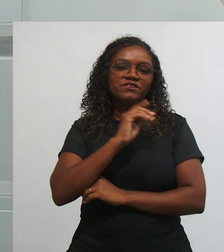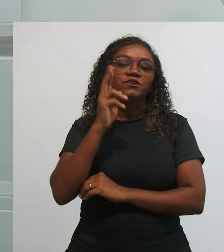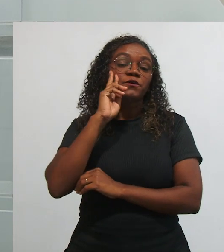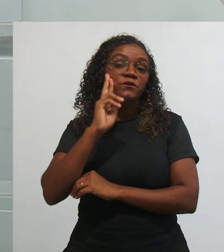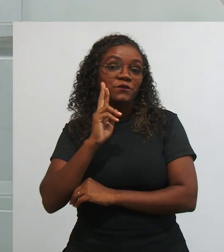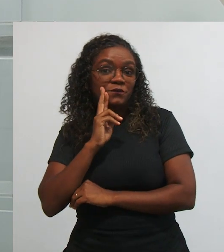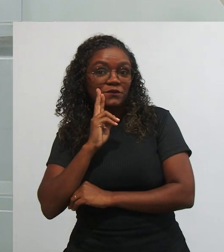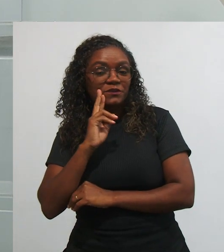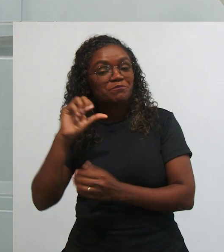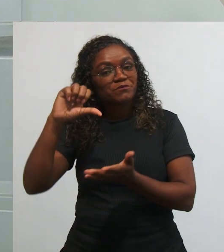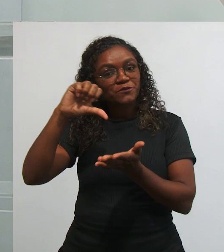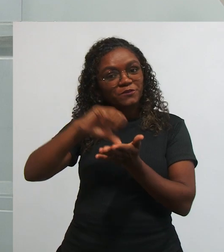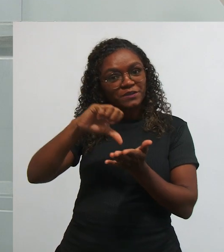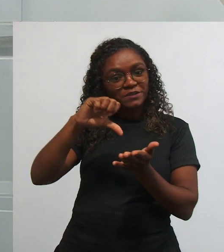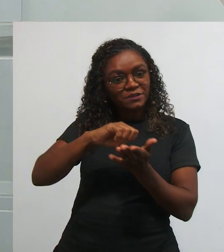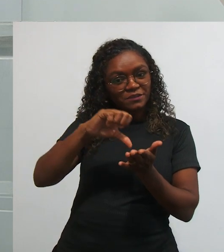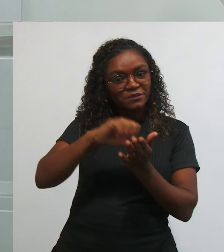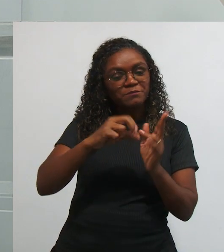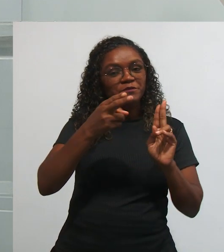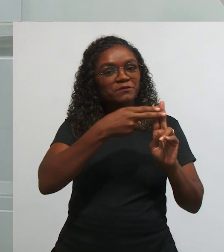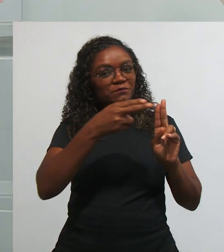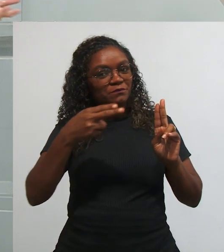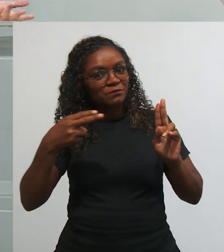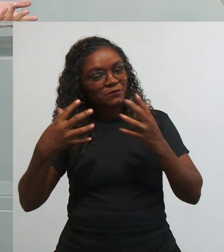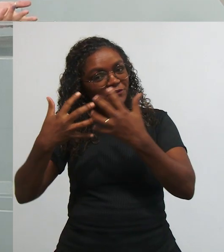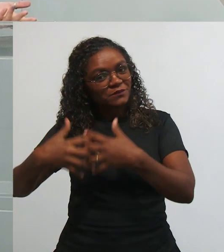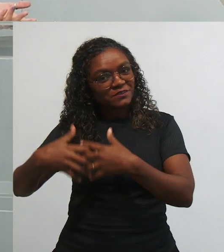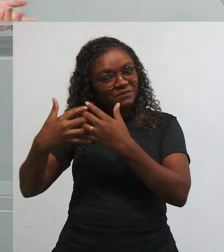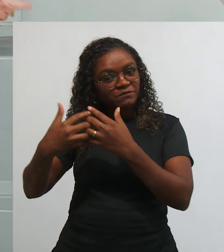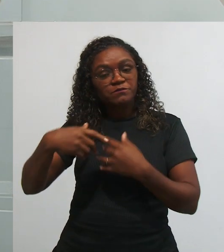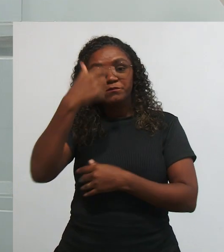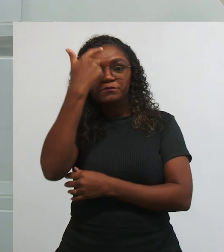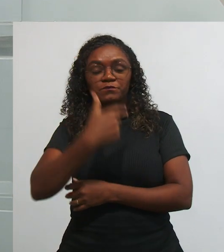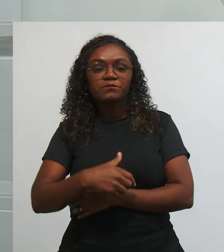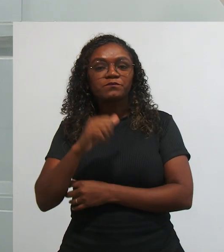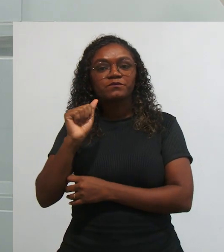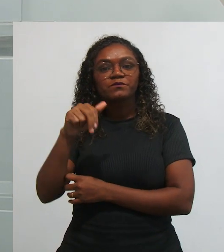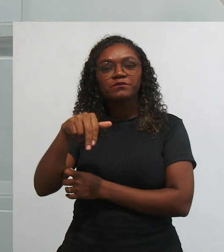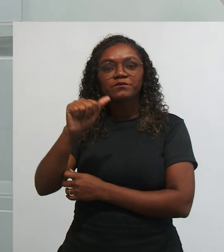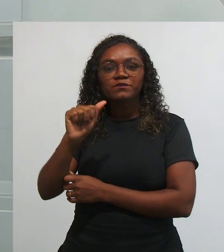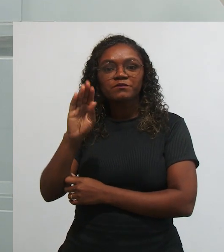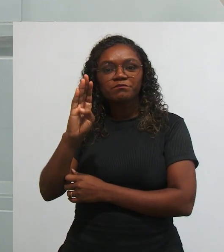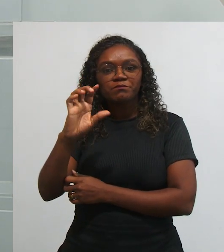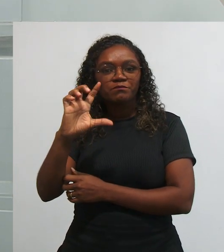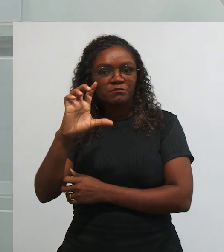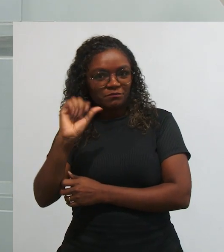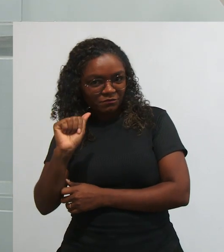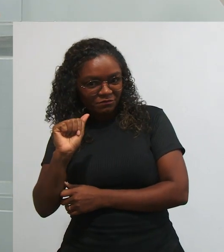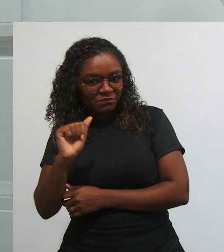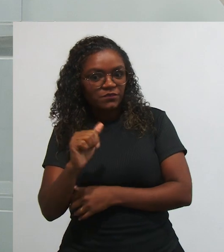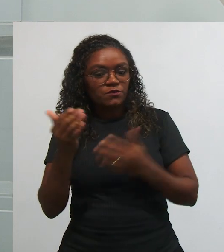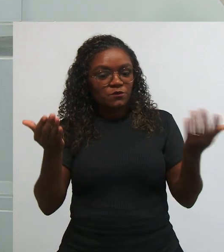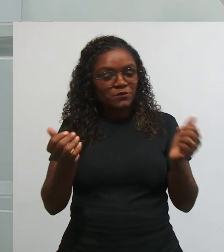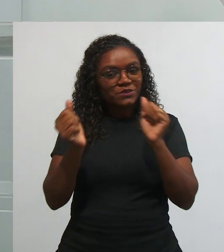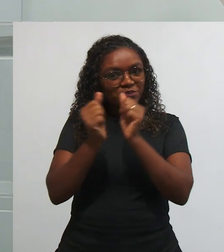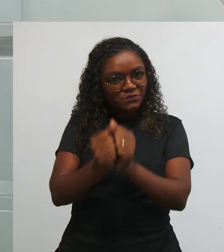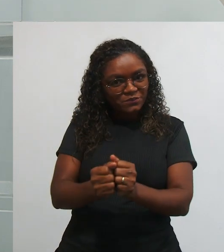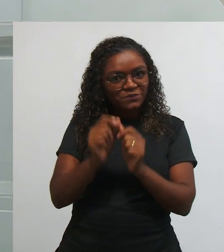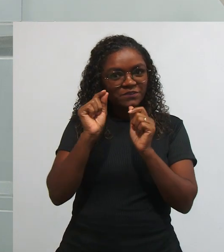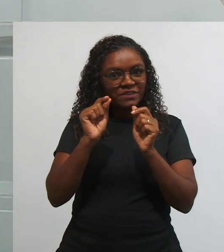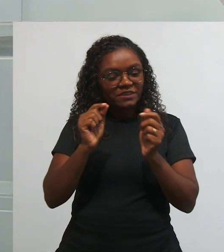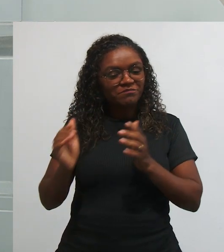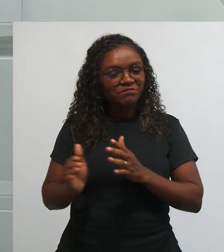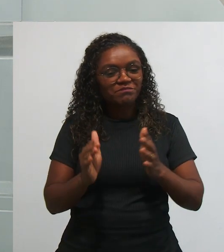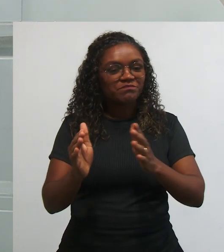Campus Porto Velho, Zona Norte. Eu sou a professora Anabela Barbosa e juntinhos estamos na jornada de metodologia